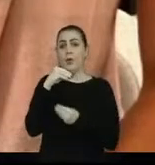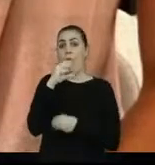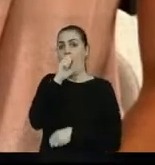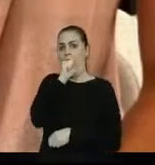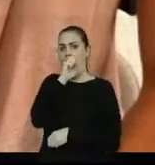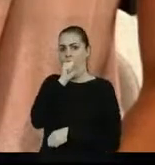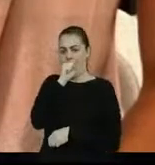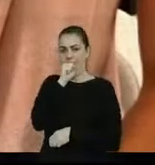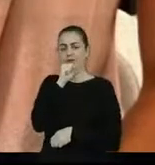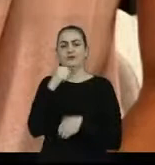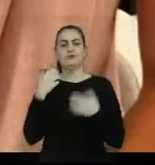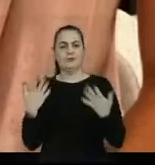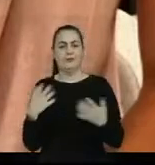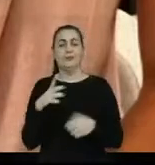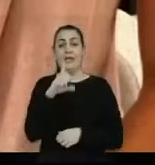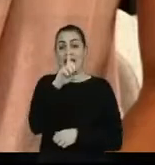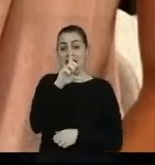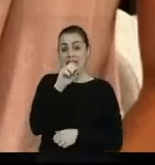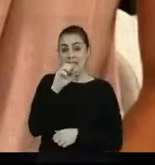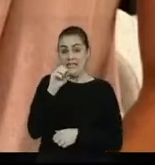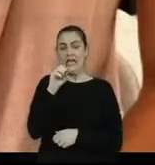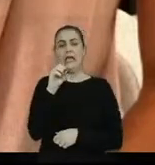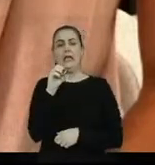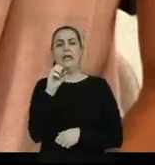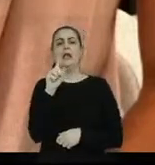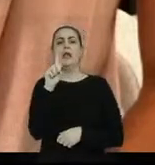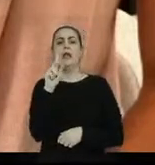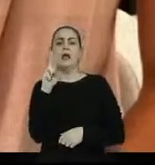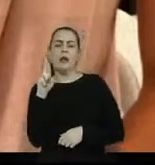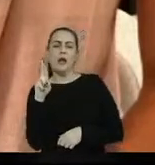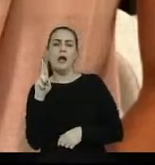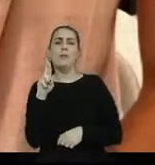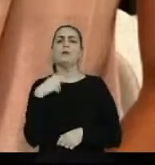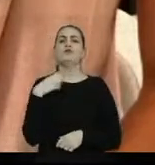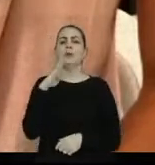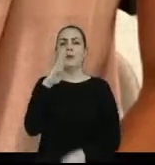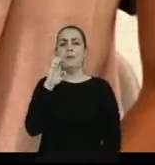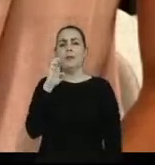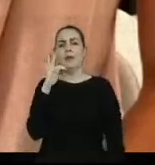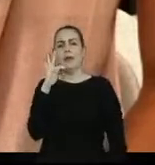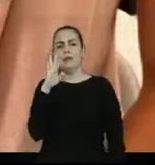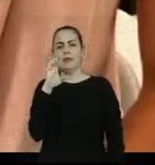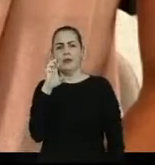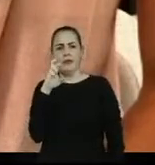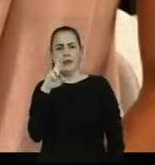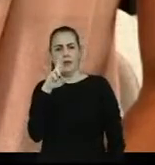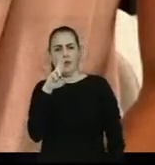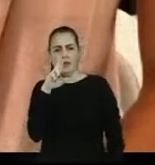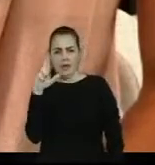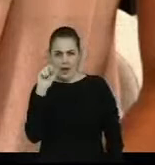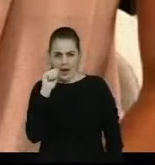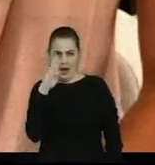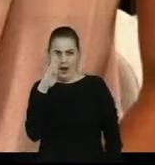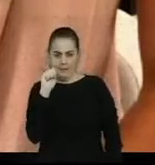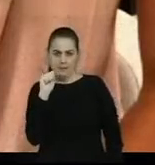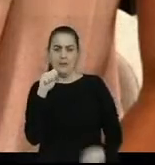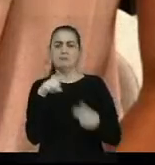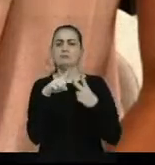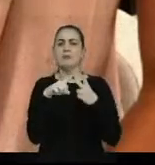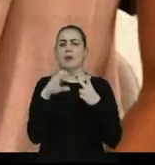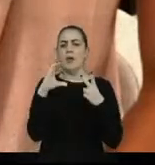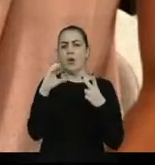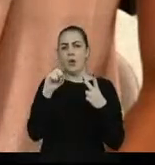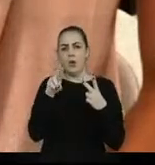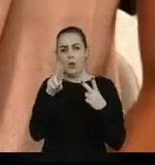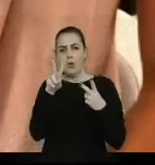beterraba, a cenoura, o espinafre, a couve e o suco de laranja. Certamente vai precisar colocar um pouquinho mais de água aí, né, para complementar, porque fica